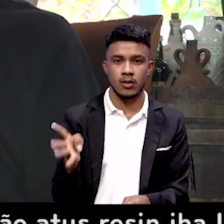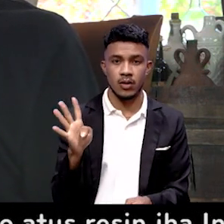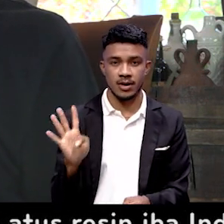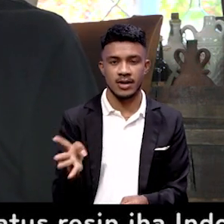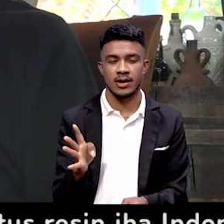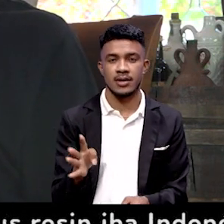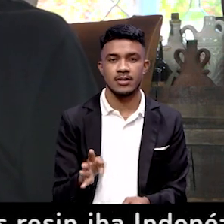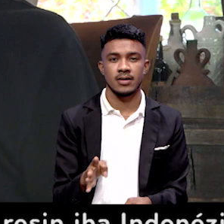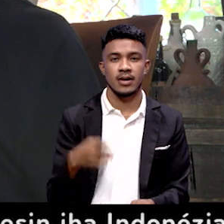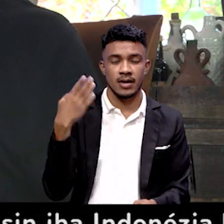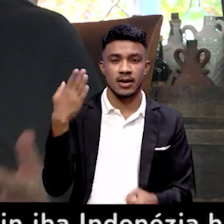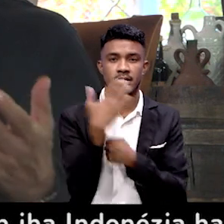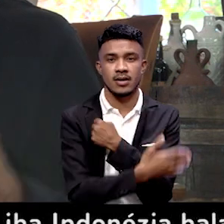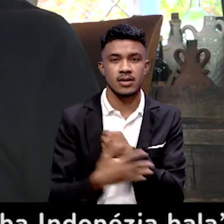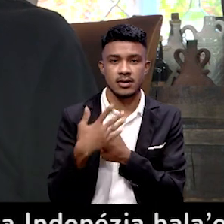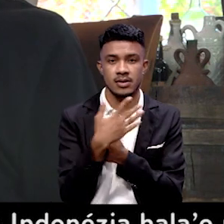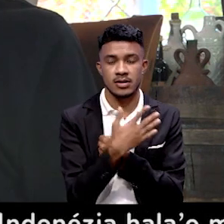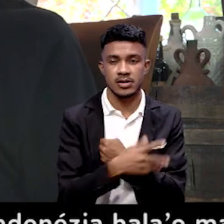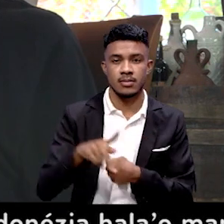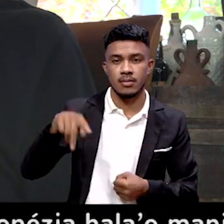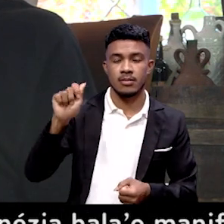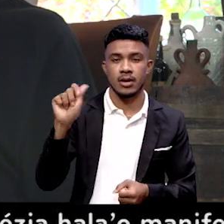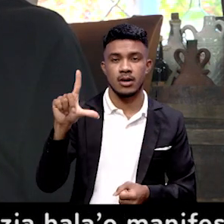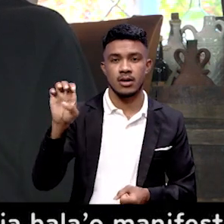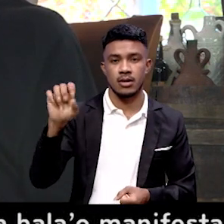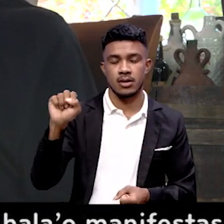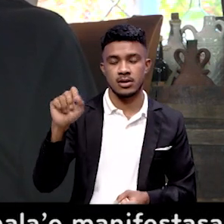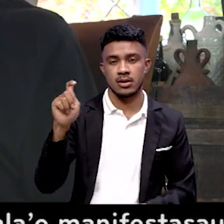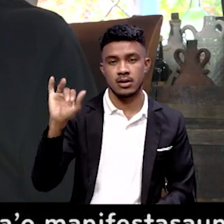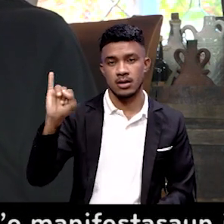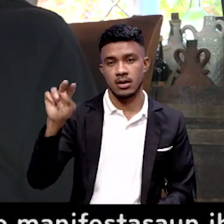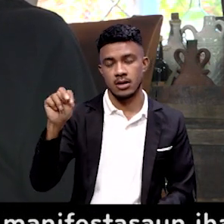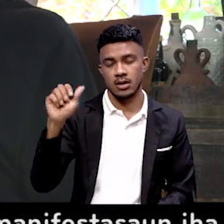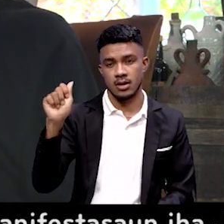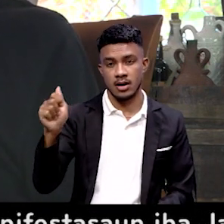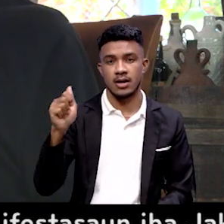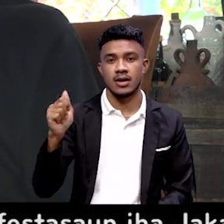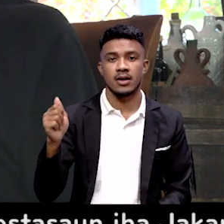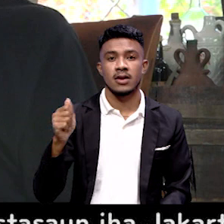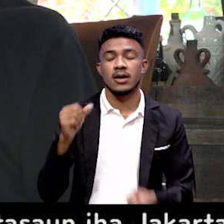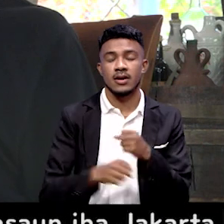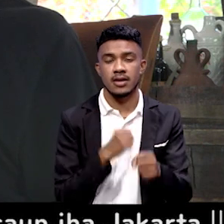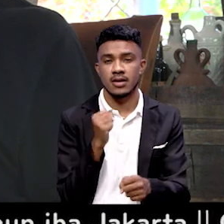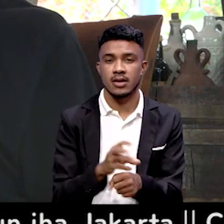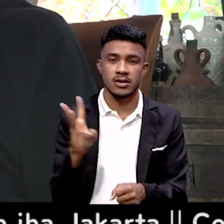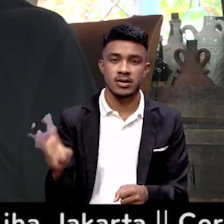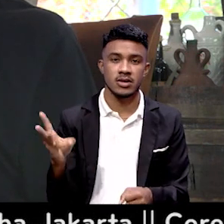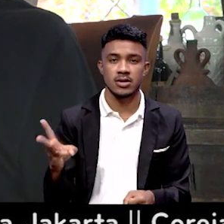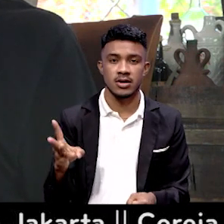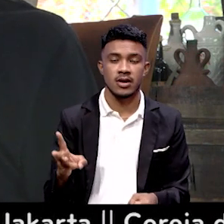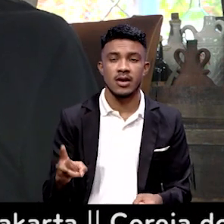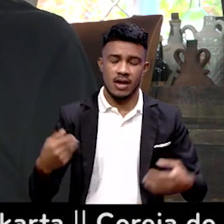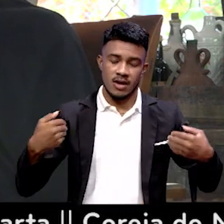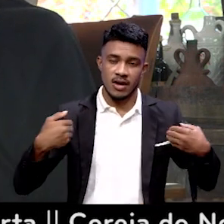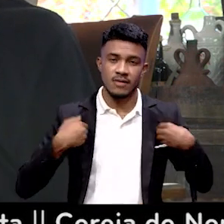questão Palestina, 60 anos ou não. Não é duni, mas 30 de